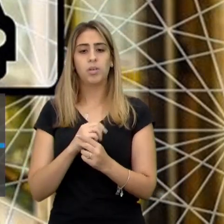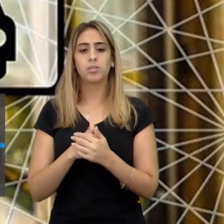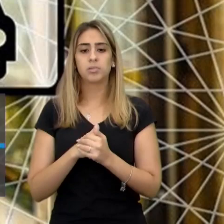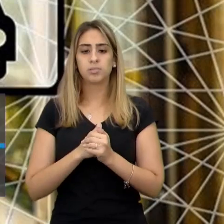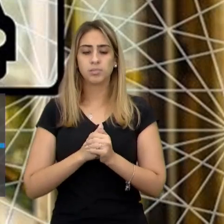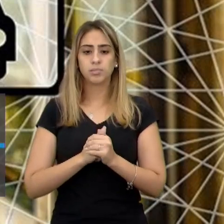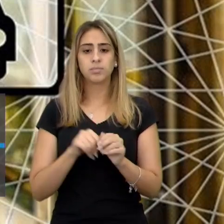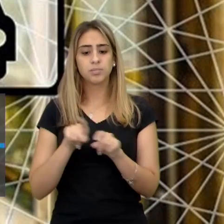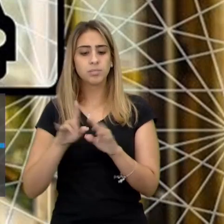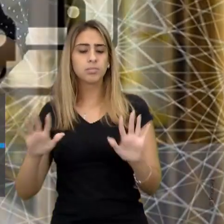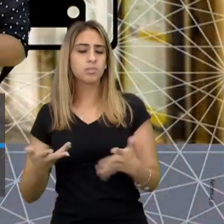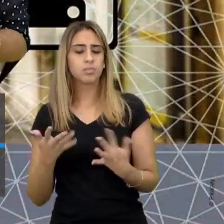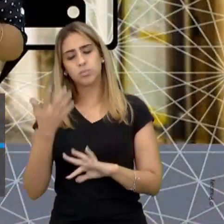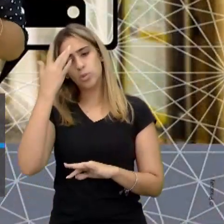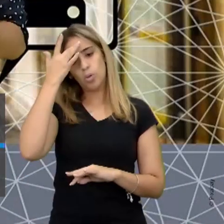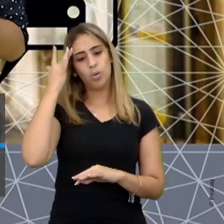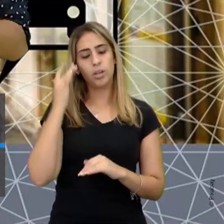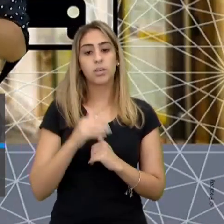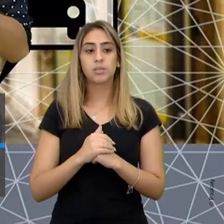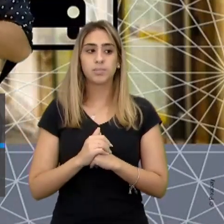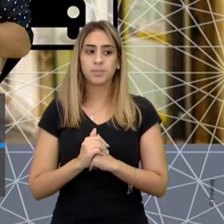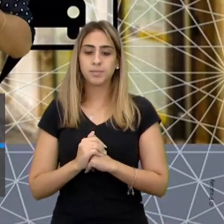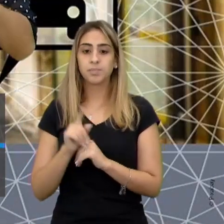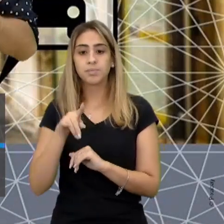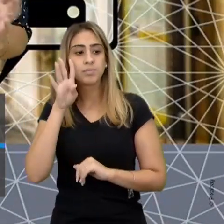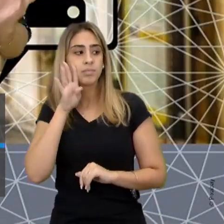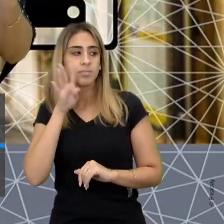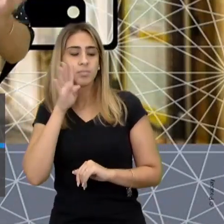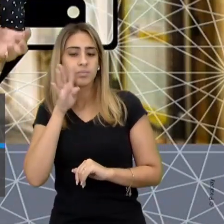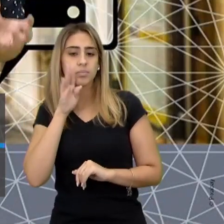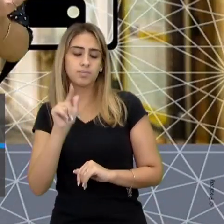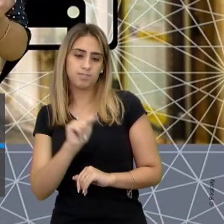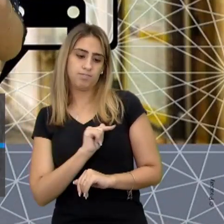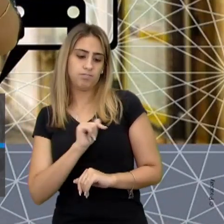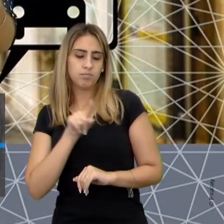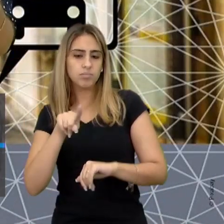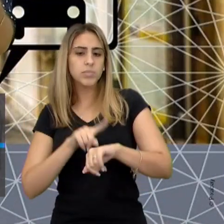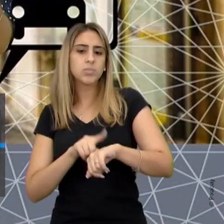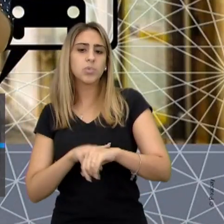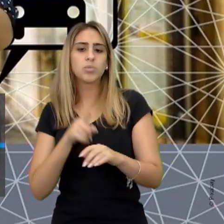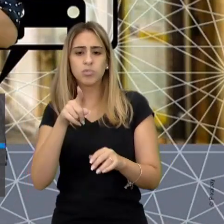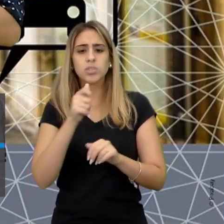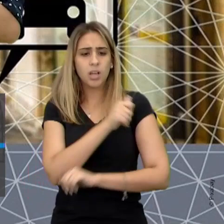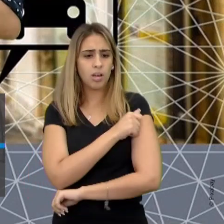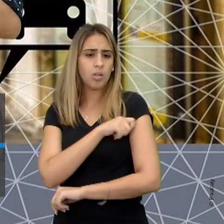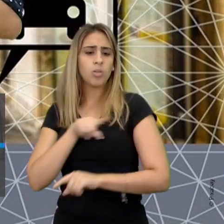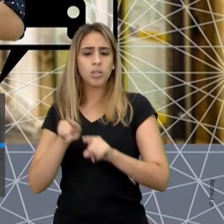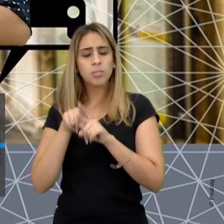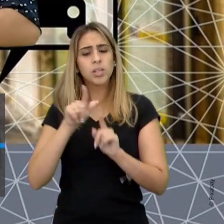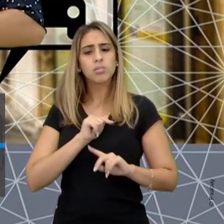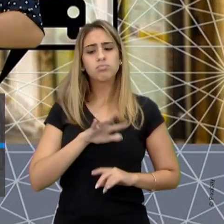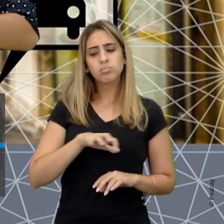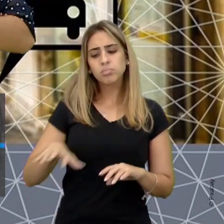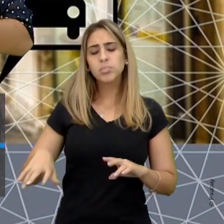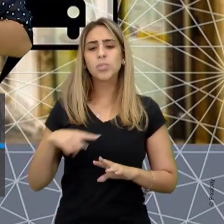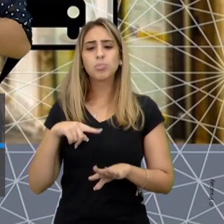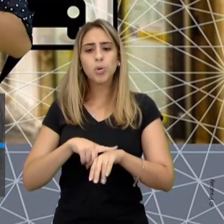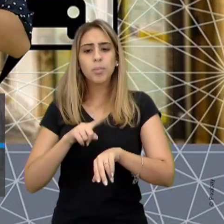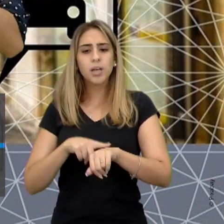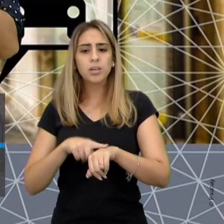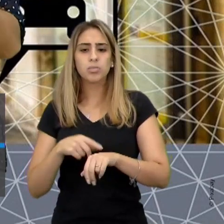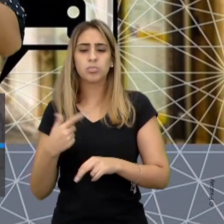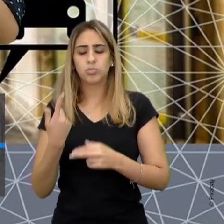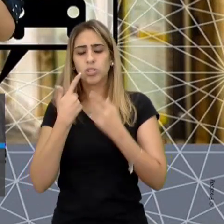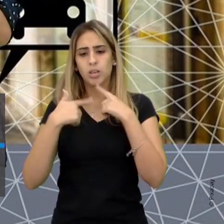que estilo é o meu, entende? Sim, legal. Então é legal a gente ter esse momento. E você, estudante, está nesse momento da linguagem mais informal.